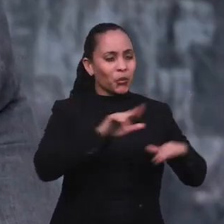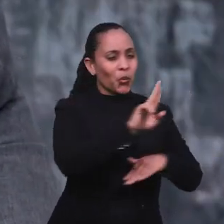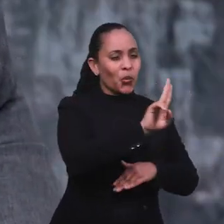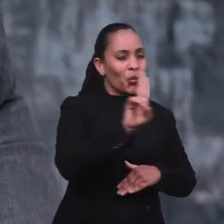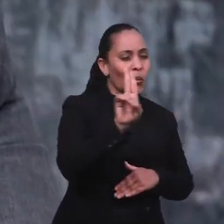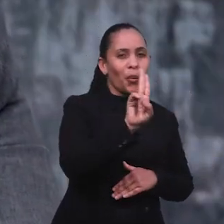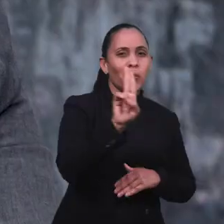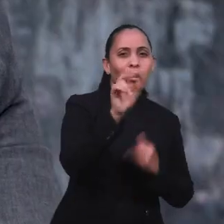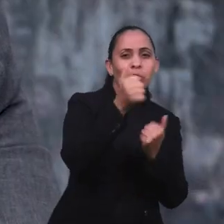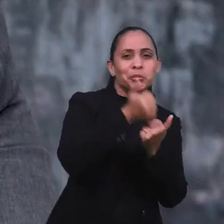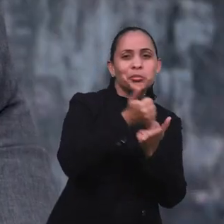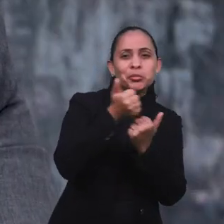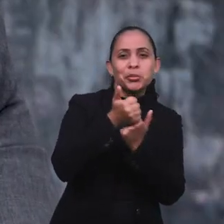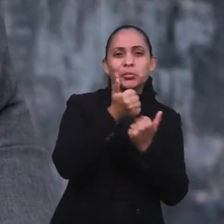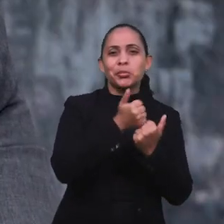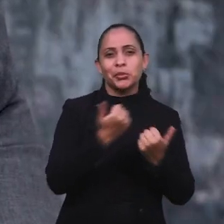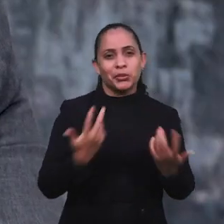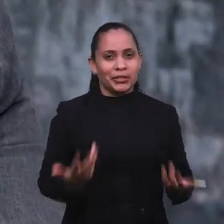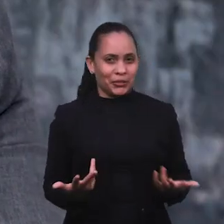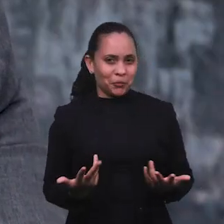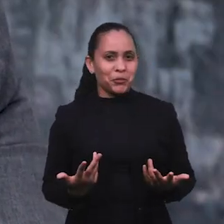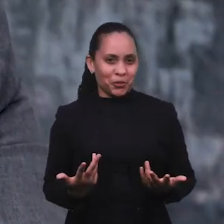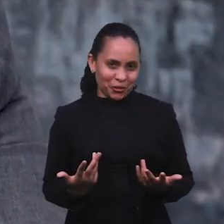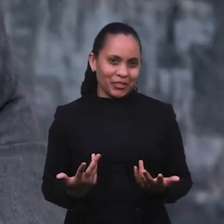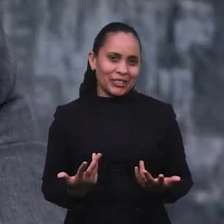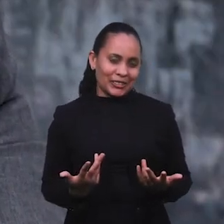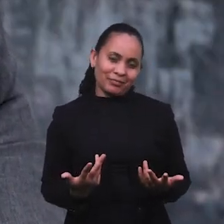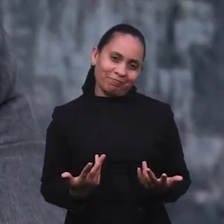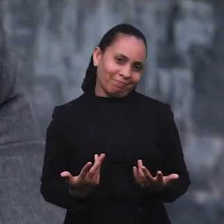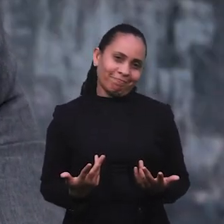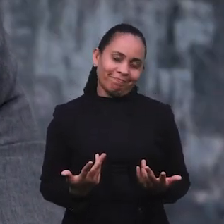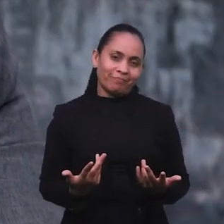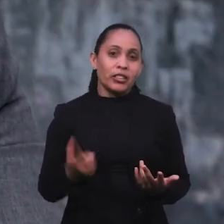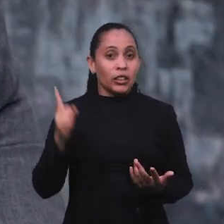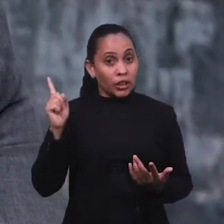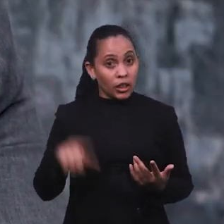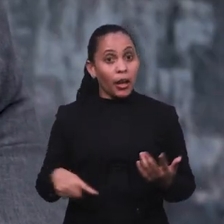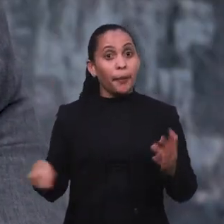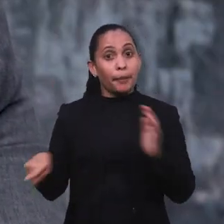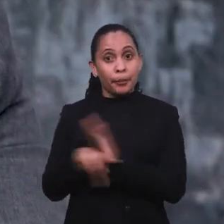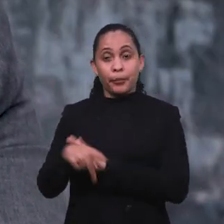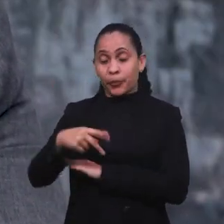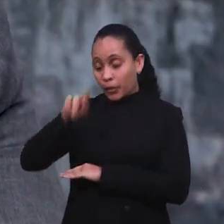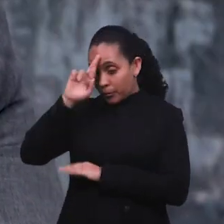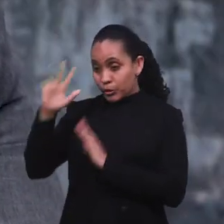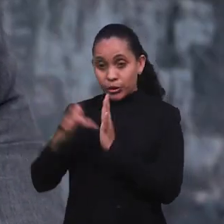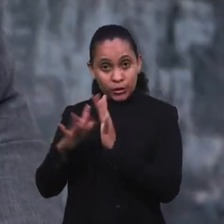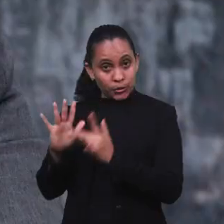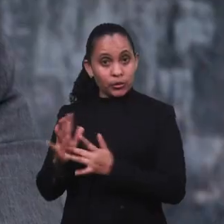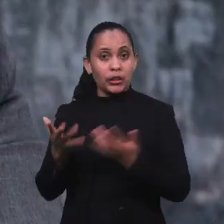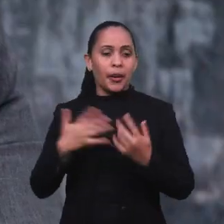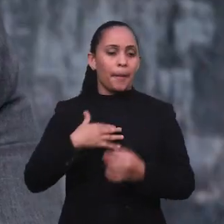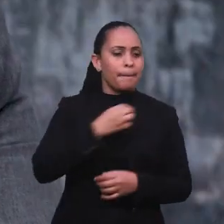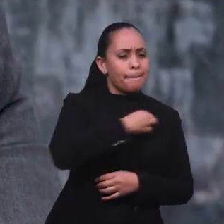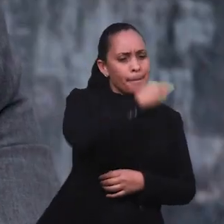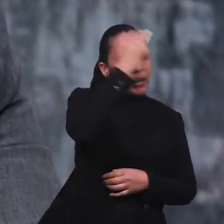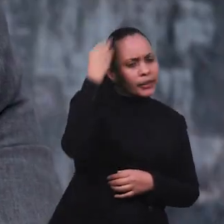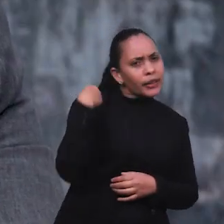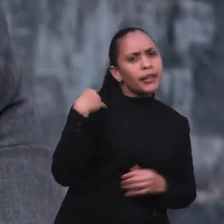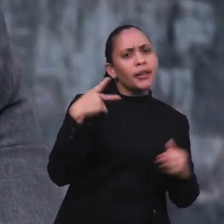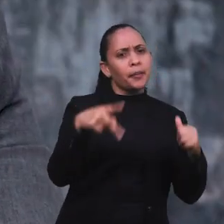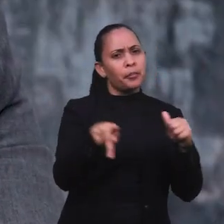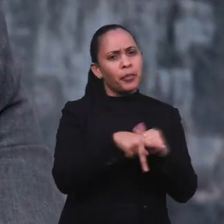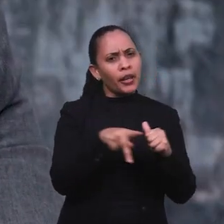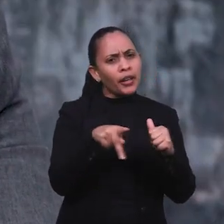ser invocados, que possam fazer o papel que é de Jesus, Maria, Pedro, né, do qual